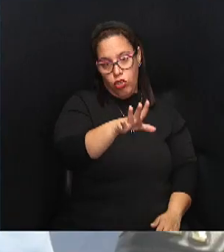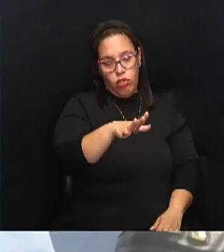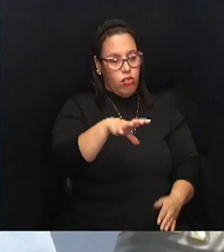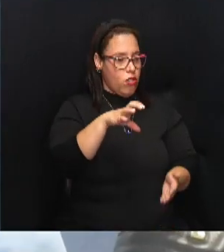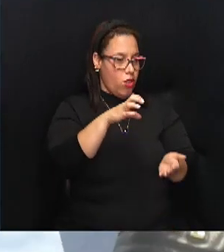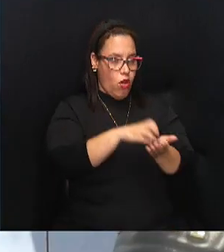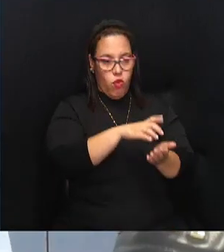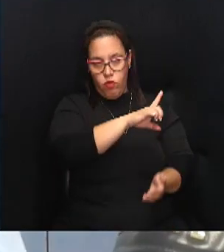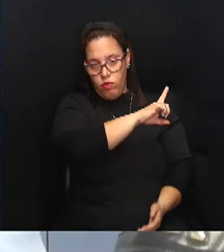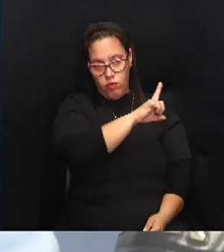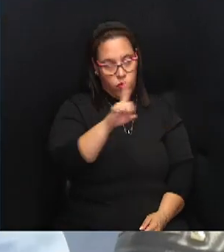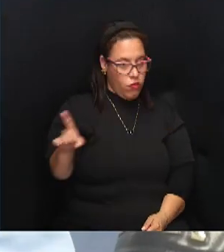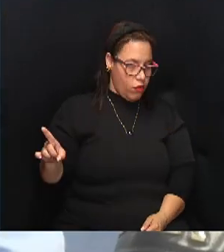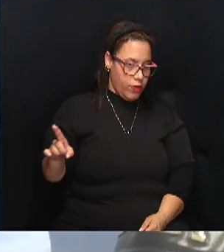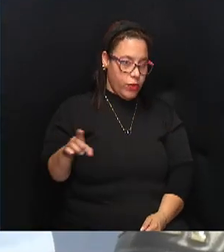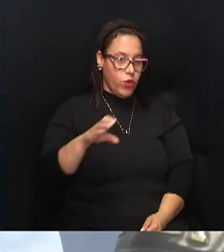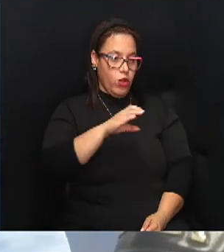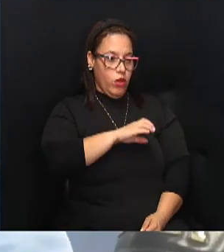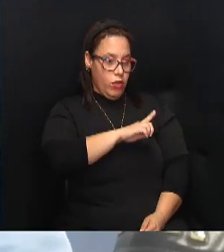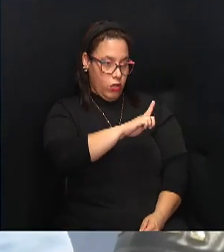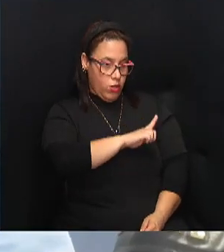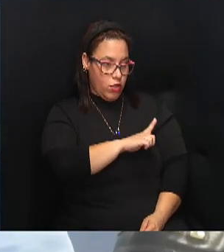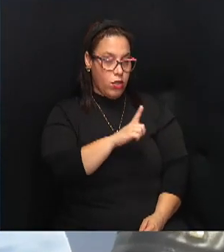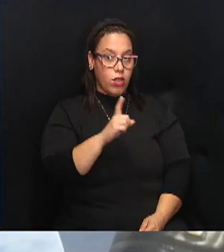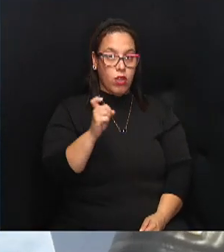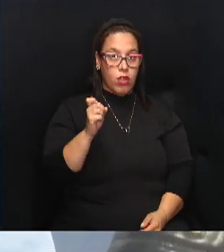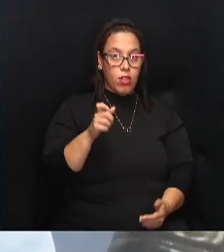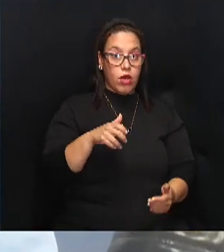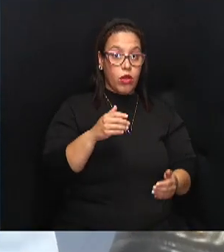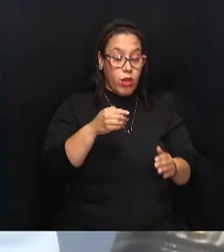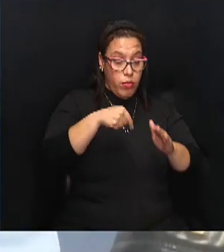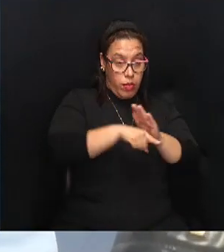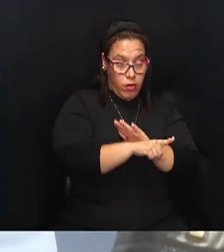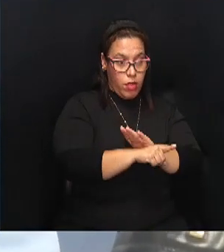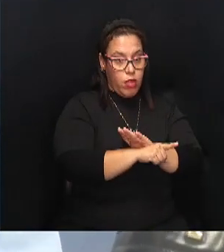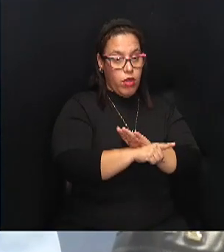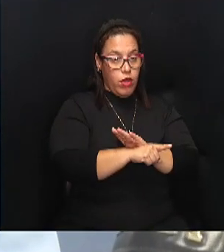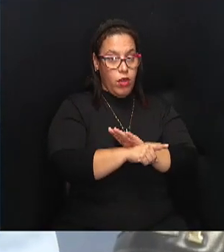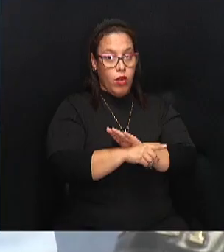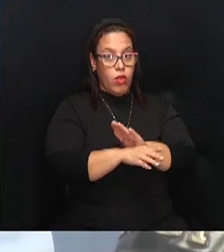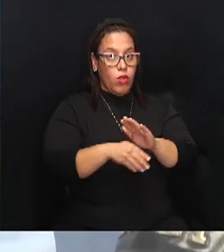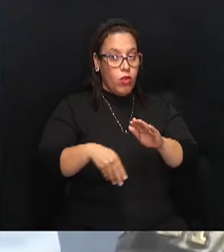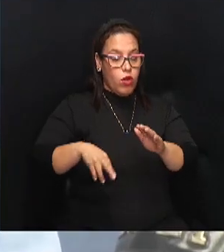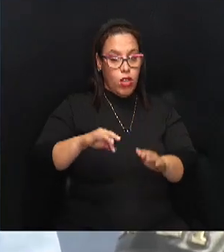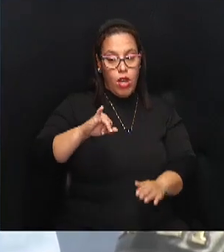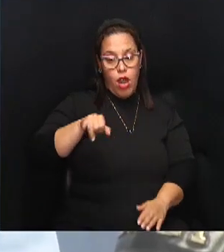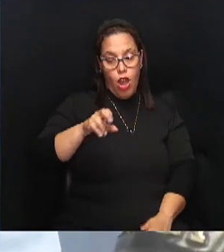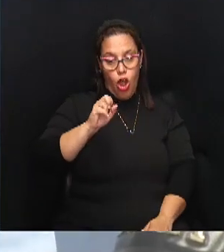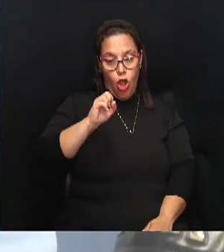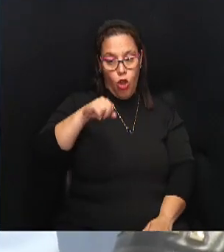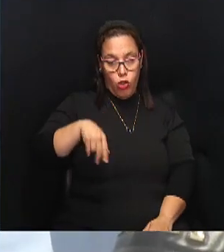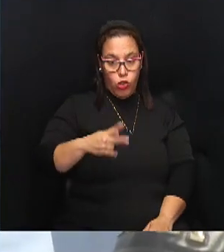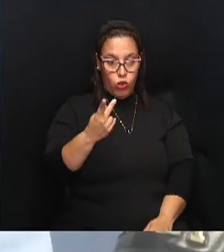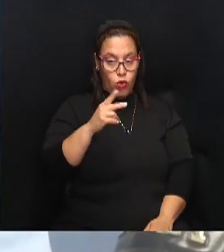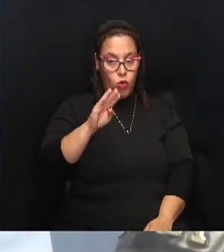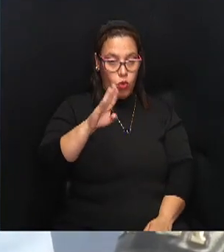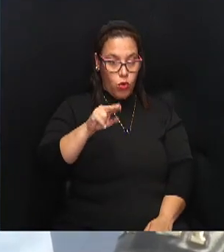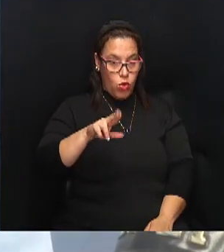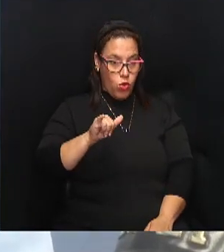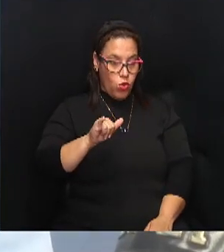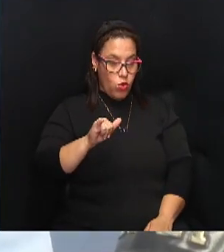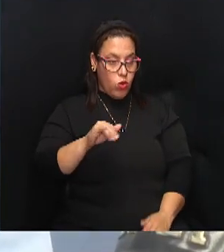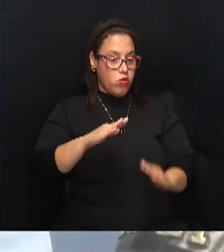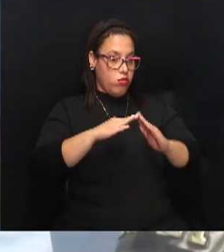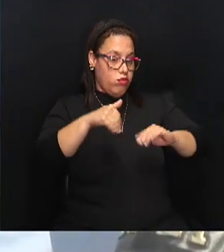Né? Nós somos lá do Campo Grande, eu sou no comecinho, o Igor mais lá para dentro. Você passa na Dioboy do Lopes, do ponta a ponta tem morador de rua ao